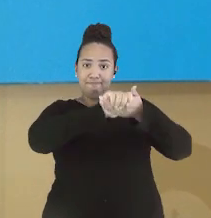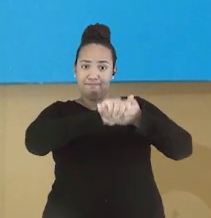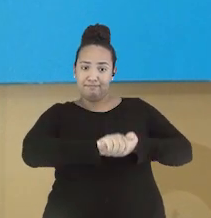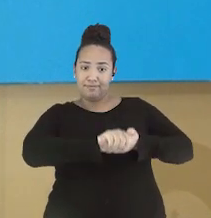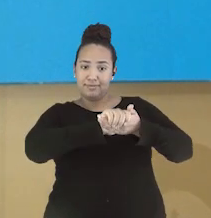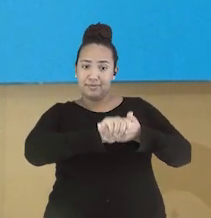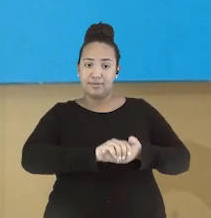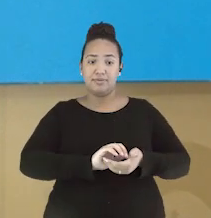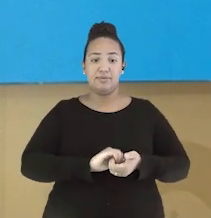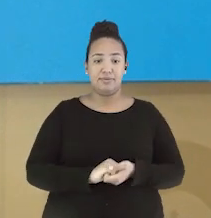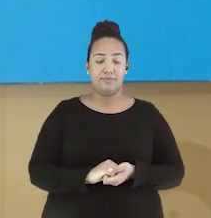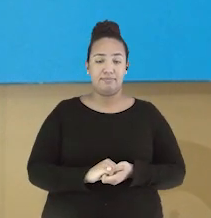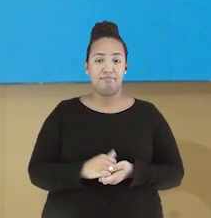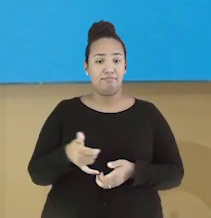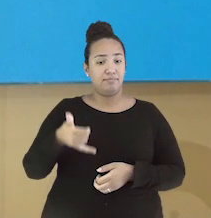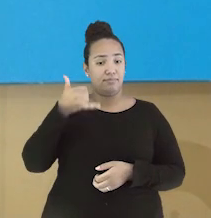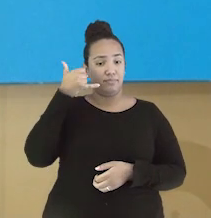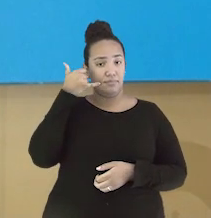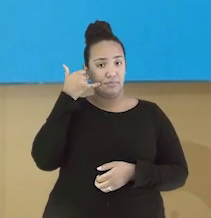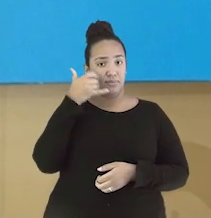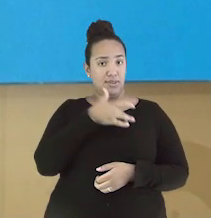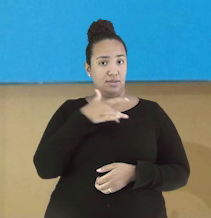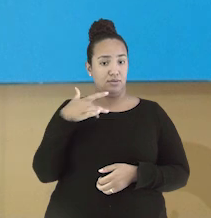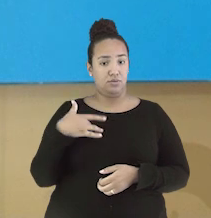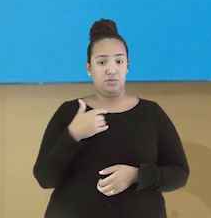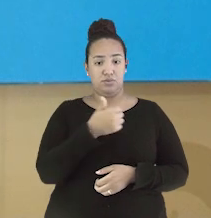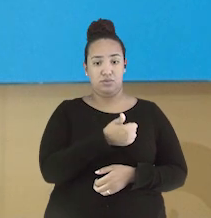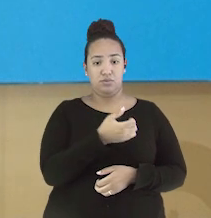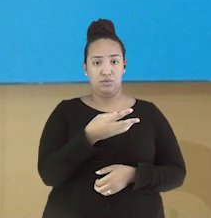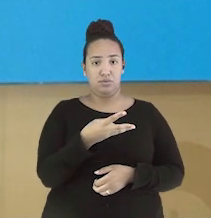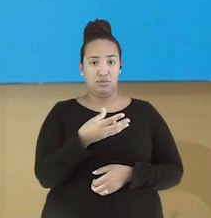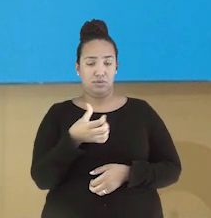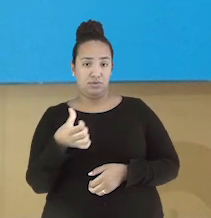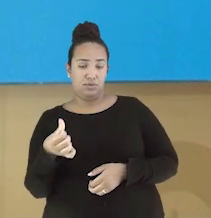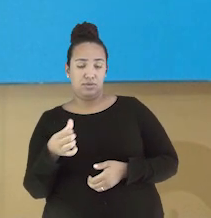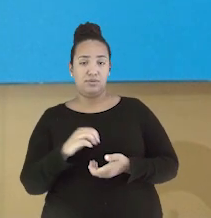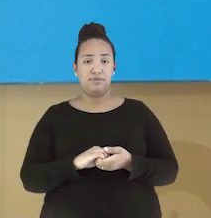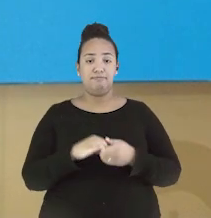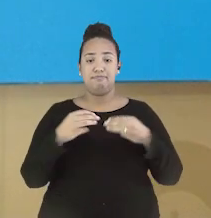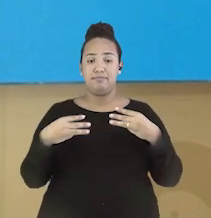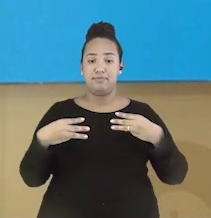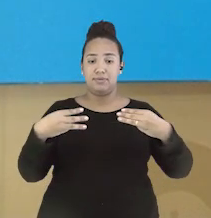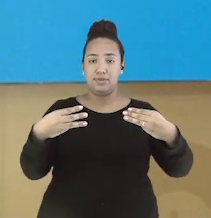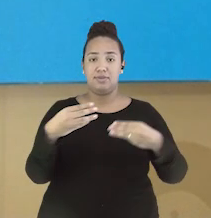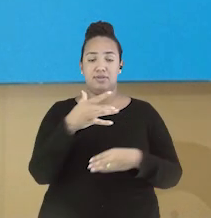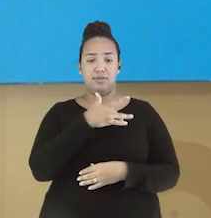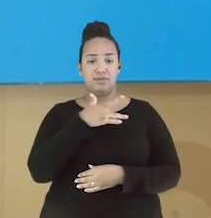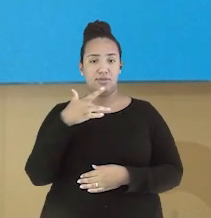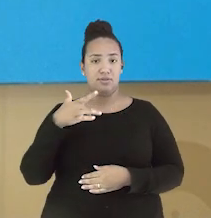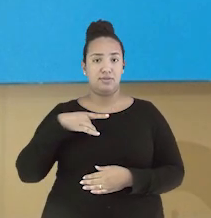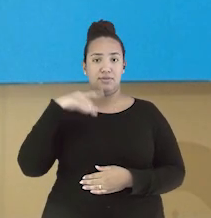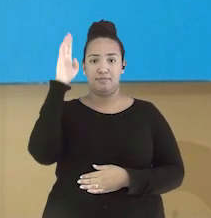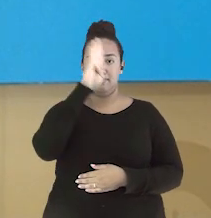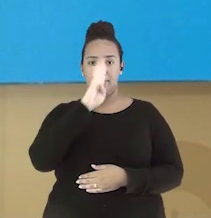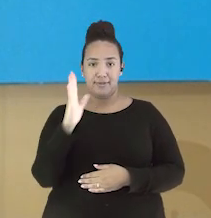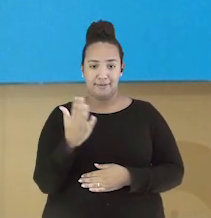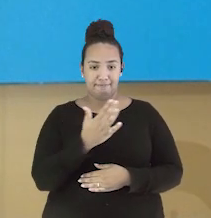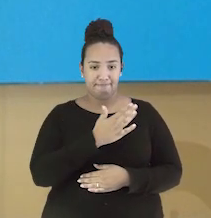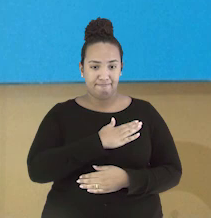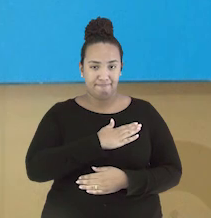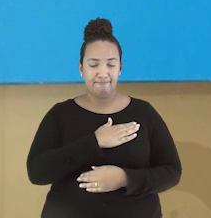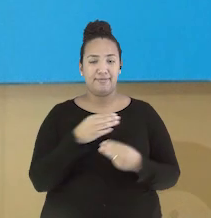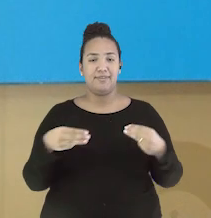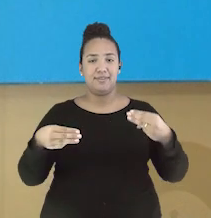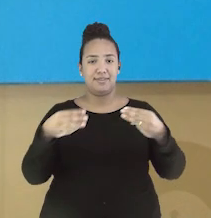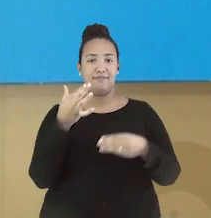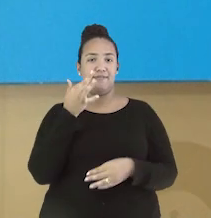mãos. Disque Saúde 136, SUS, Ministério da Saúde, Pátria Amada Brasil,